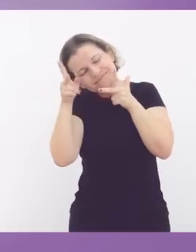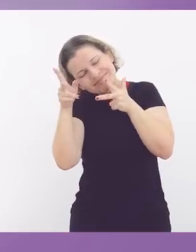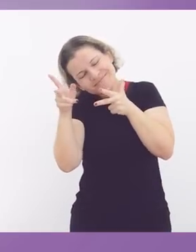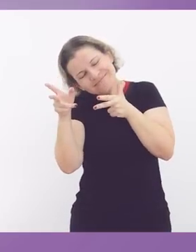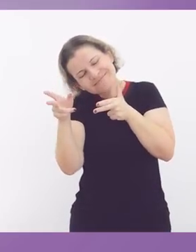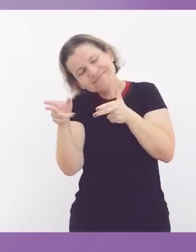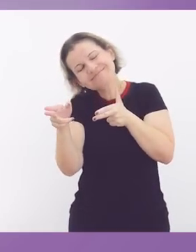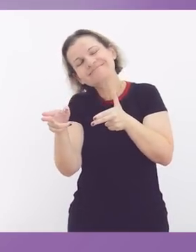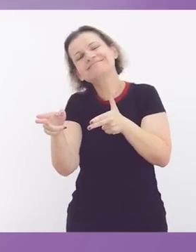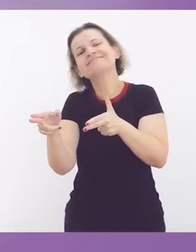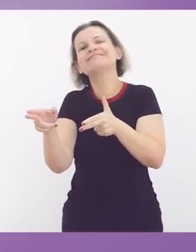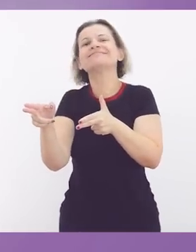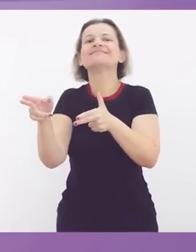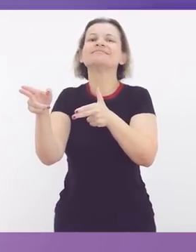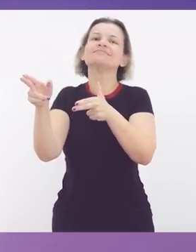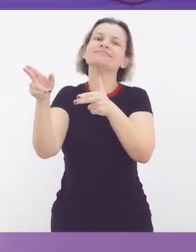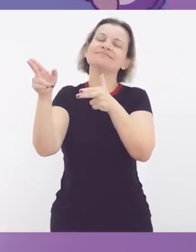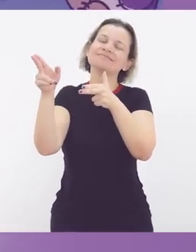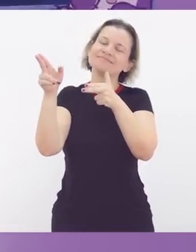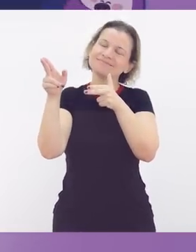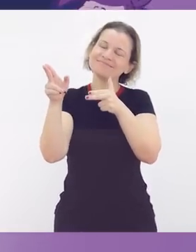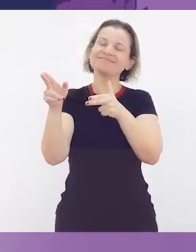vai